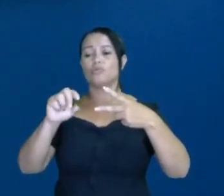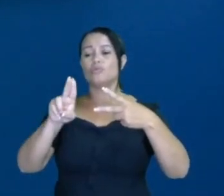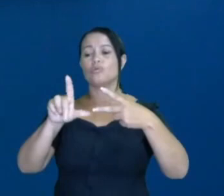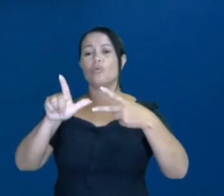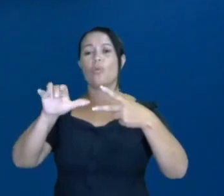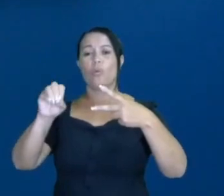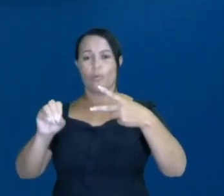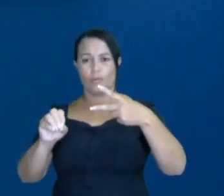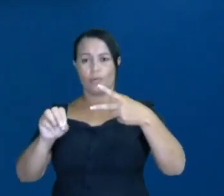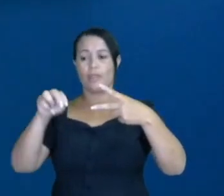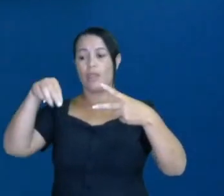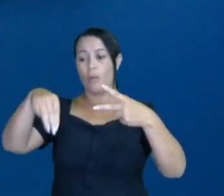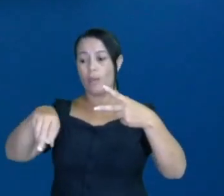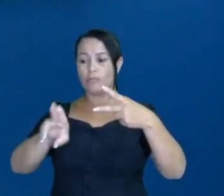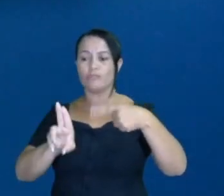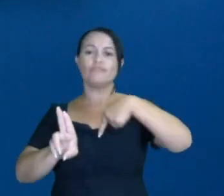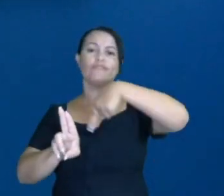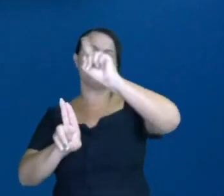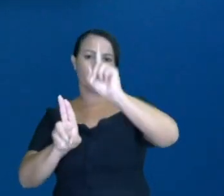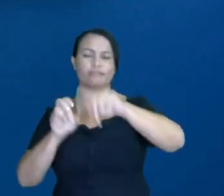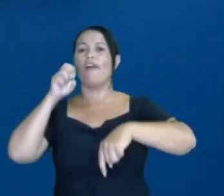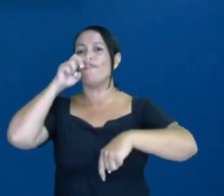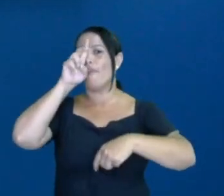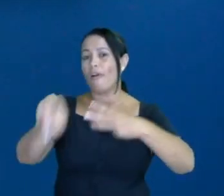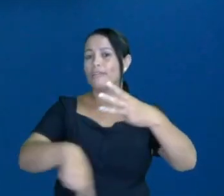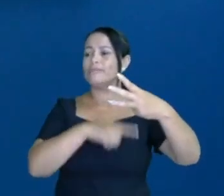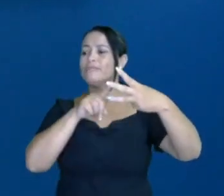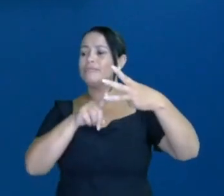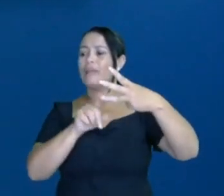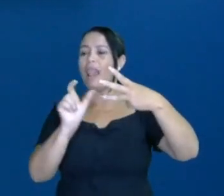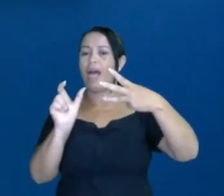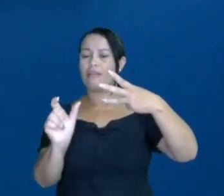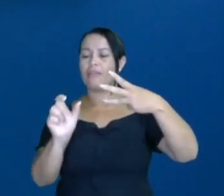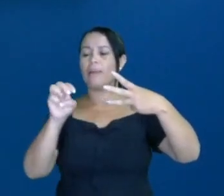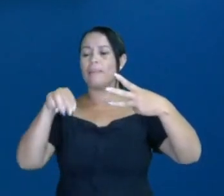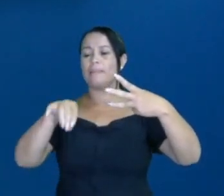mais forte. Acentua-se? Sim. A palavra mínimo,